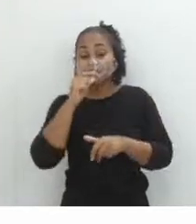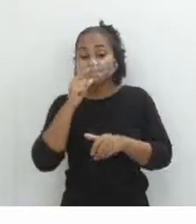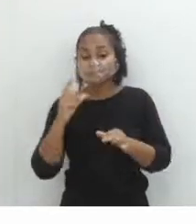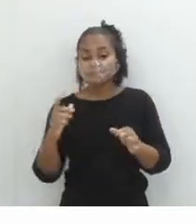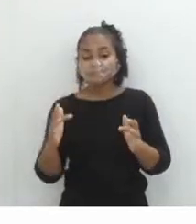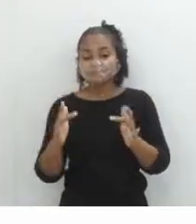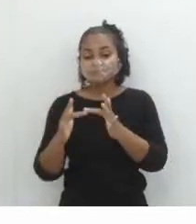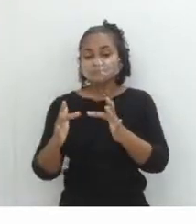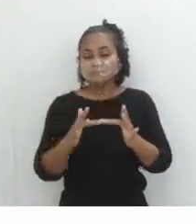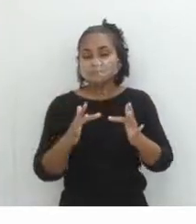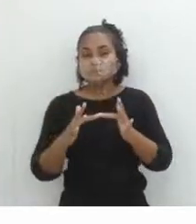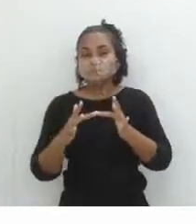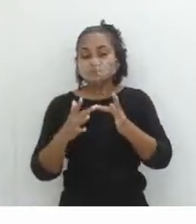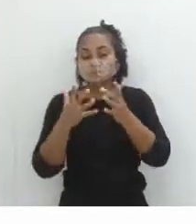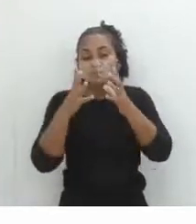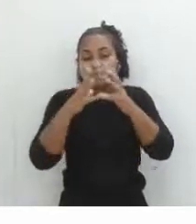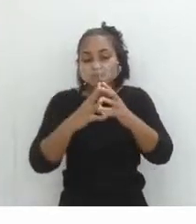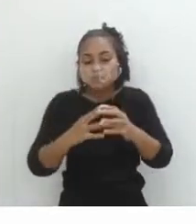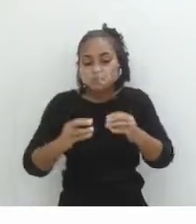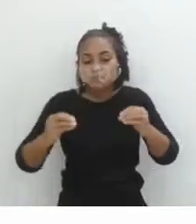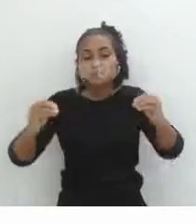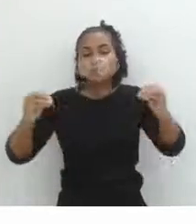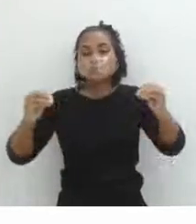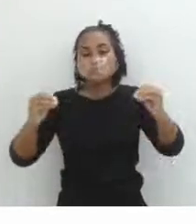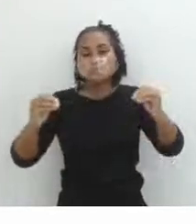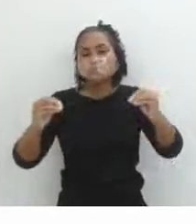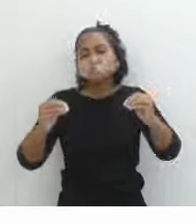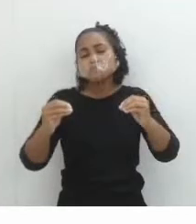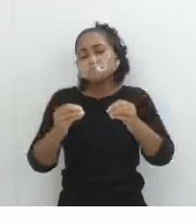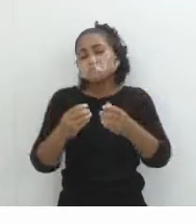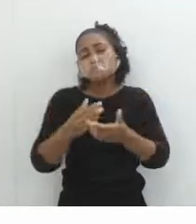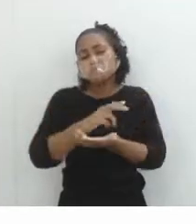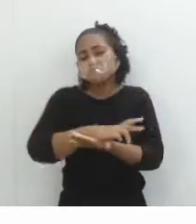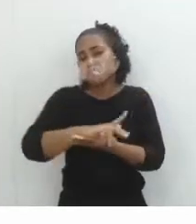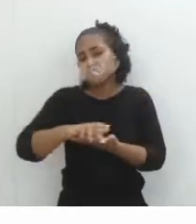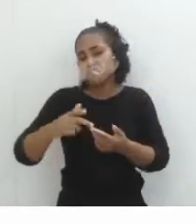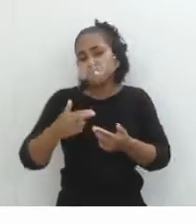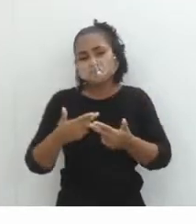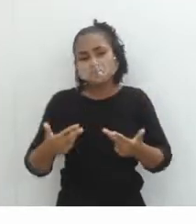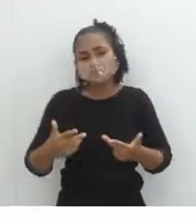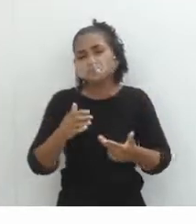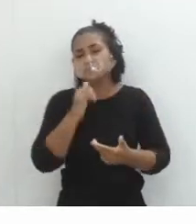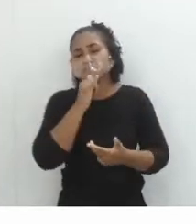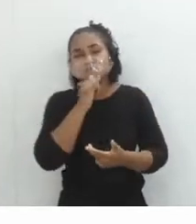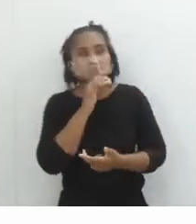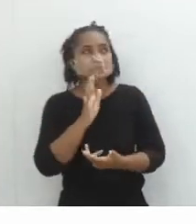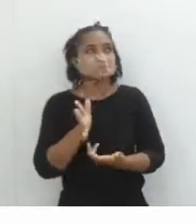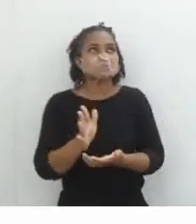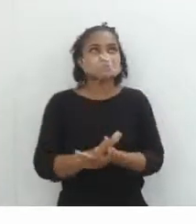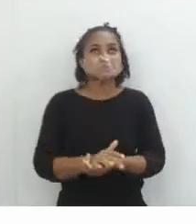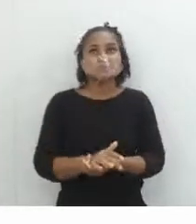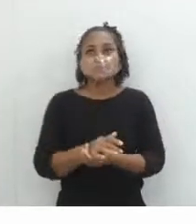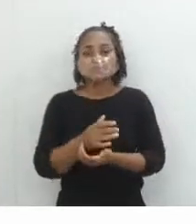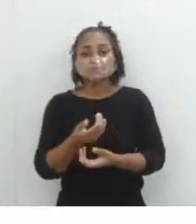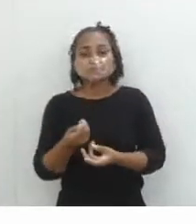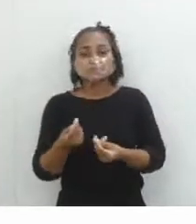tem a probabilidade de absorver, de adquirir substâncias de diversas formas. Quando a gente, por exemplo, toma